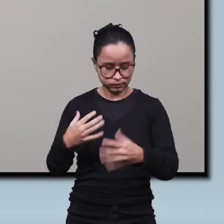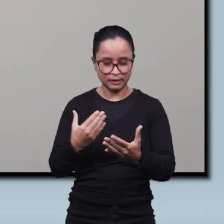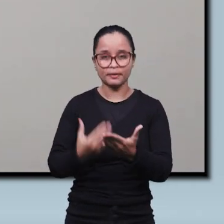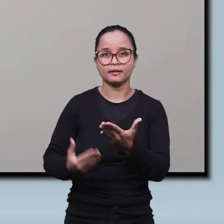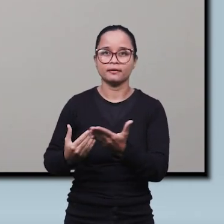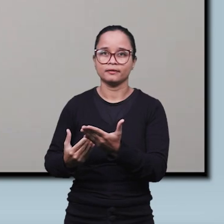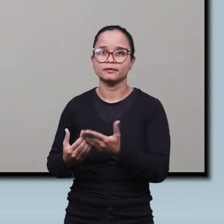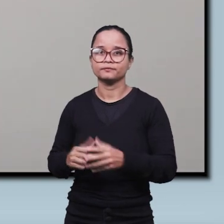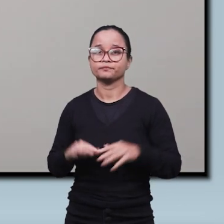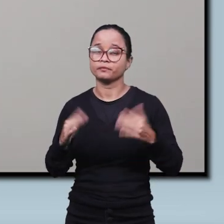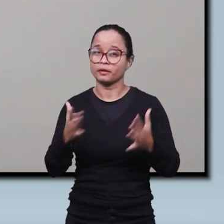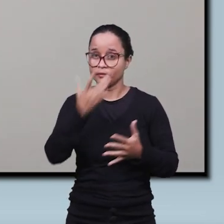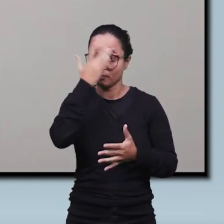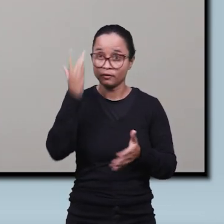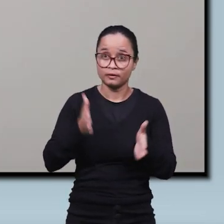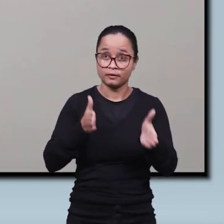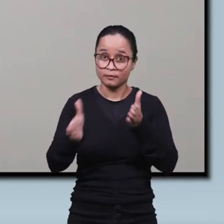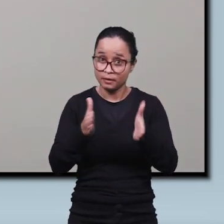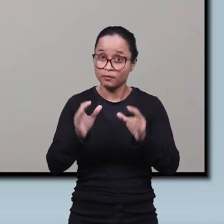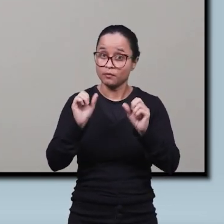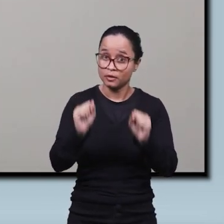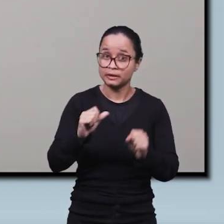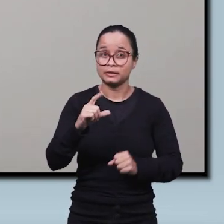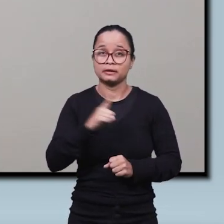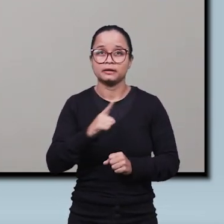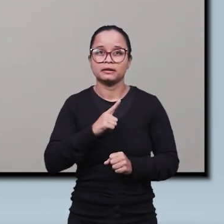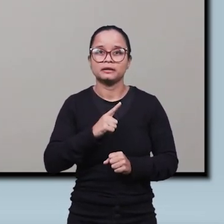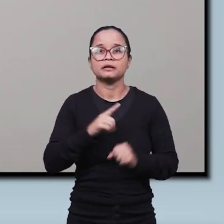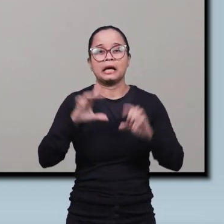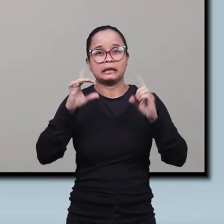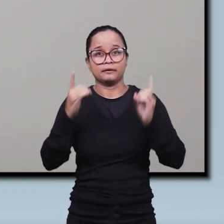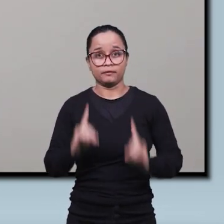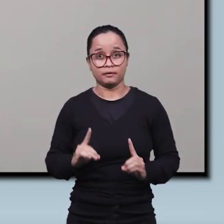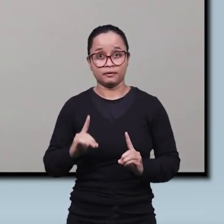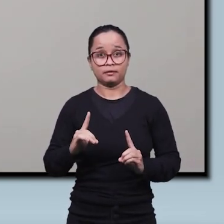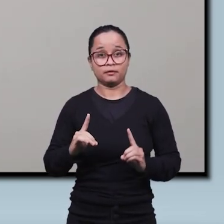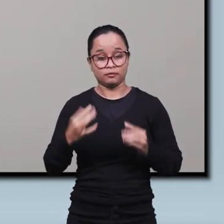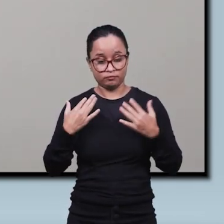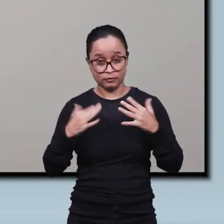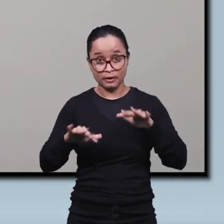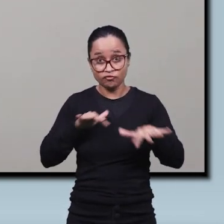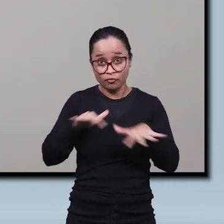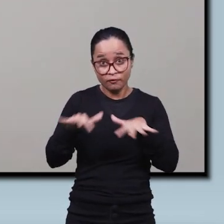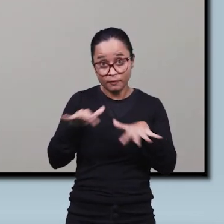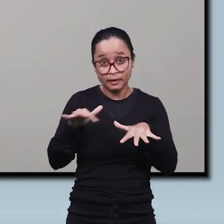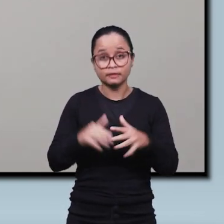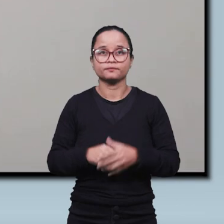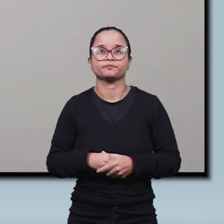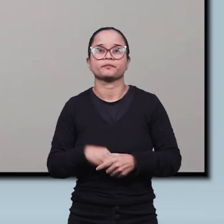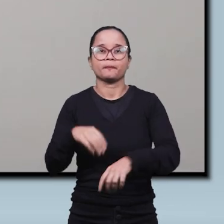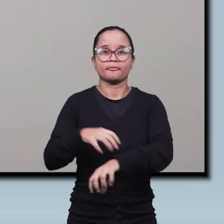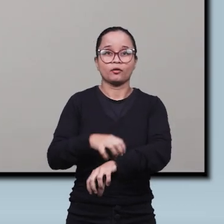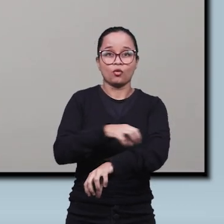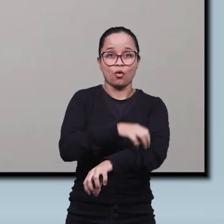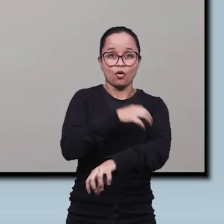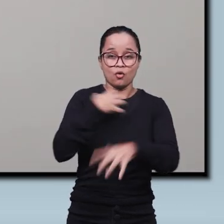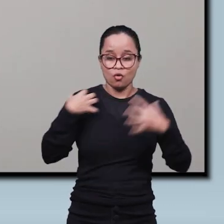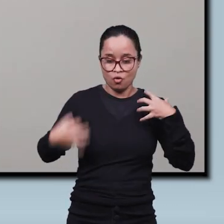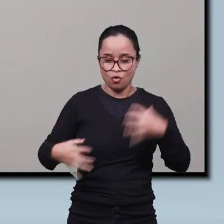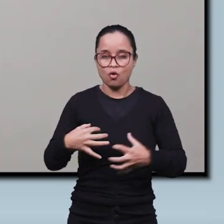Aquela pessoa de acessibilidade pode ter uma deficiência motora, seja de um membro